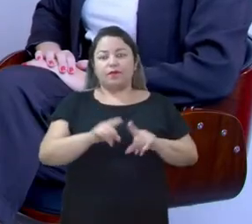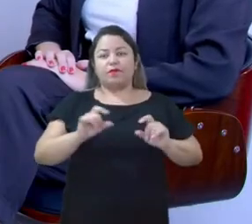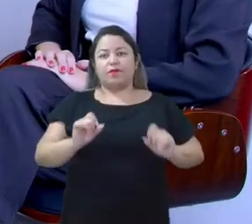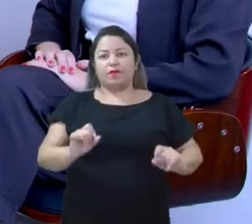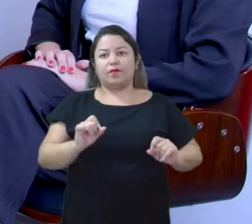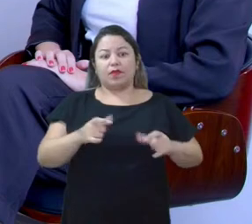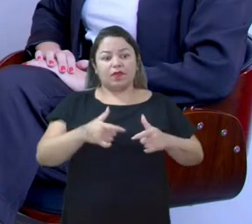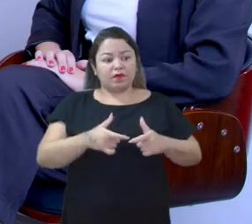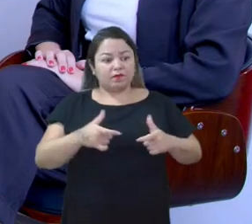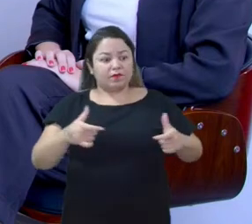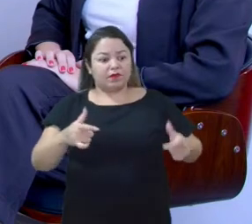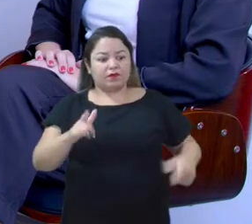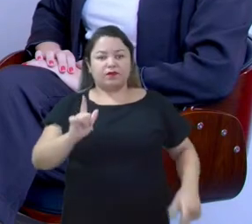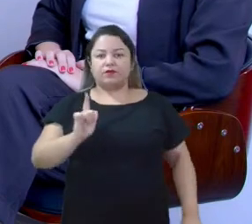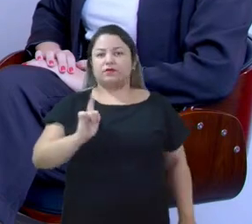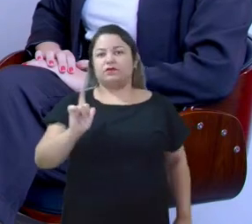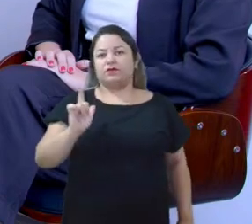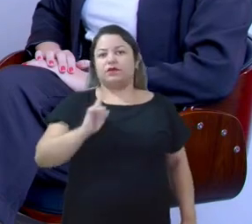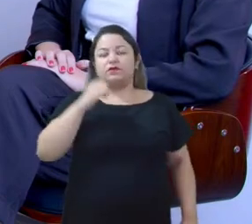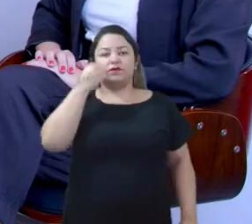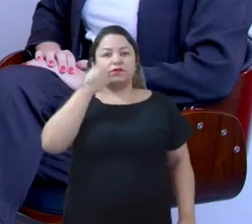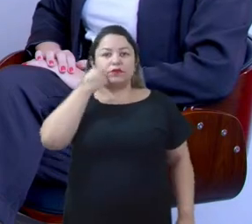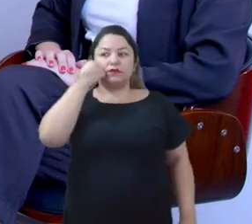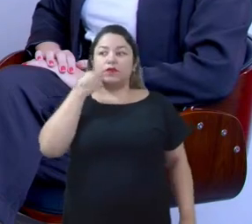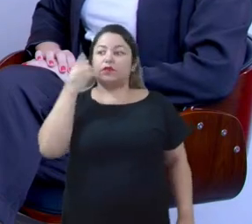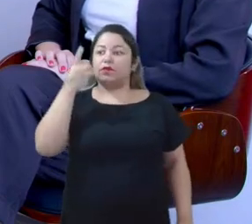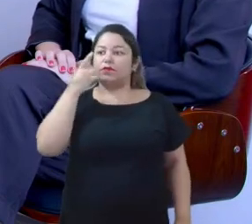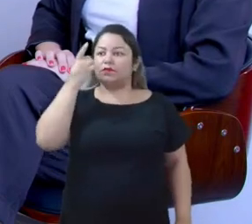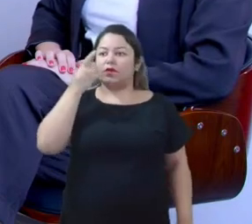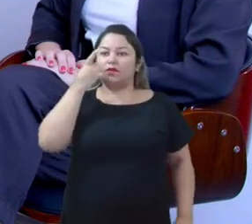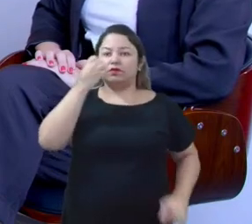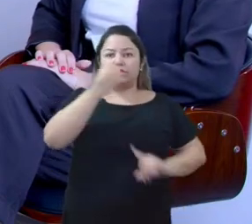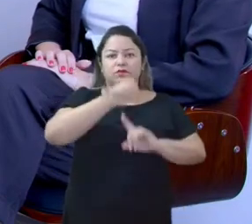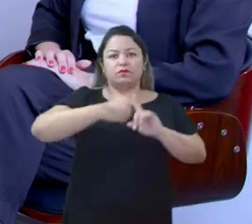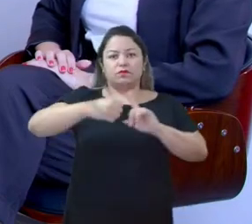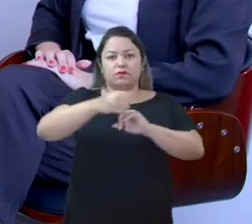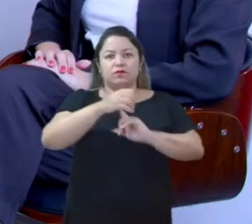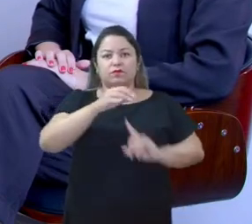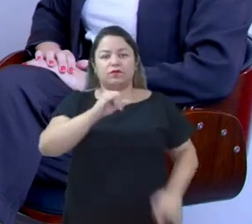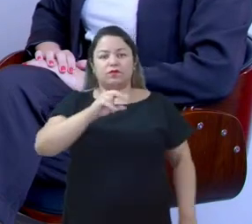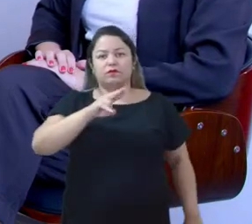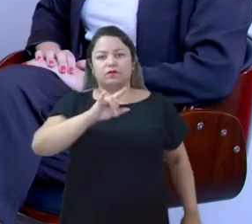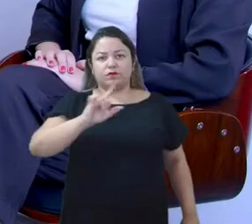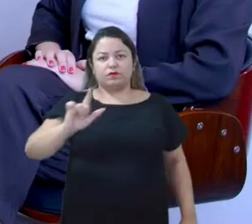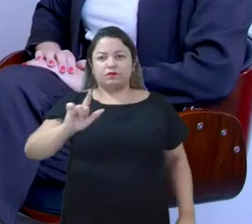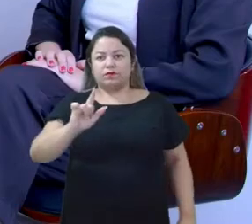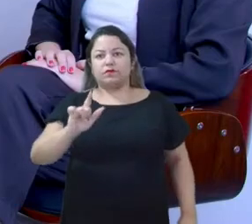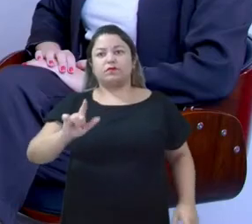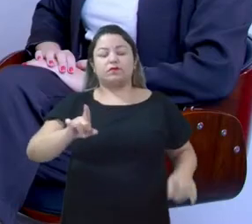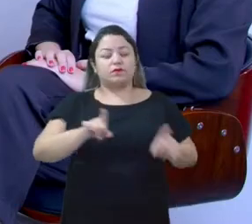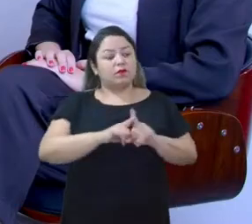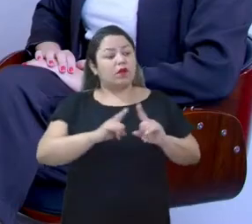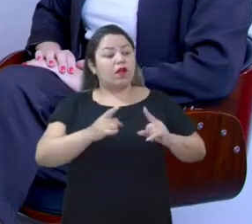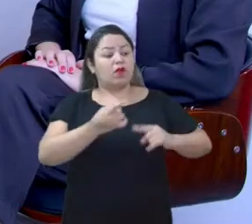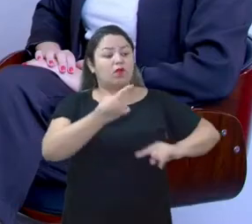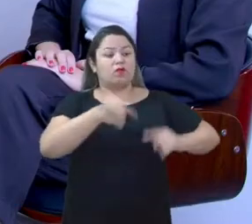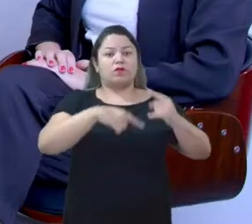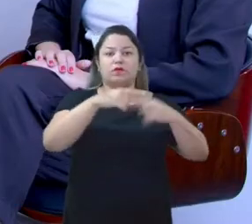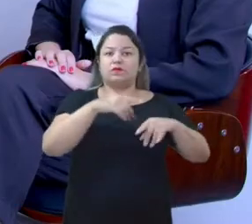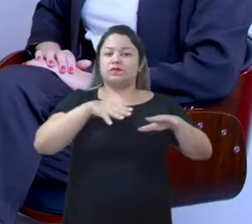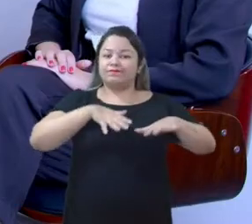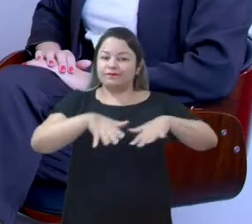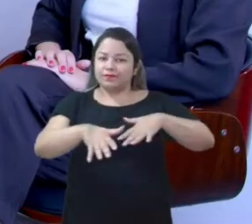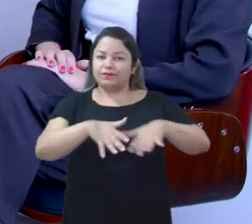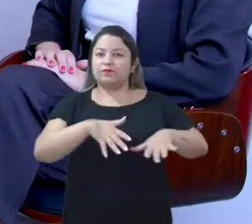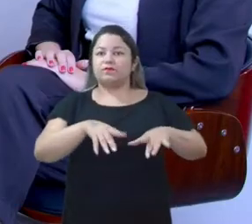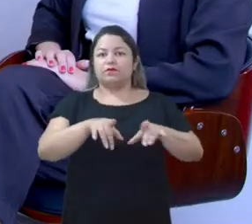que é ampla, que tem senadores, deputados, a sociedade civil organizada. Nós estamos constituindo esse movimento, né,